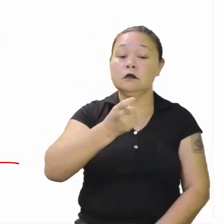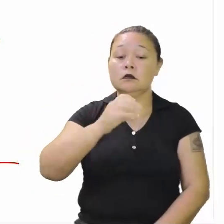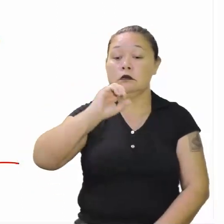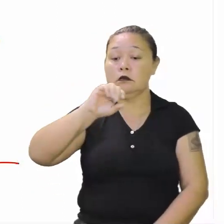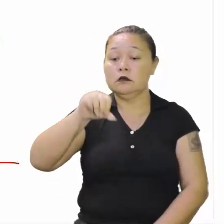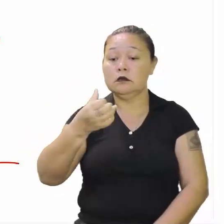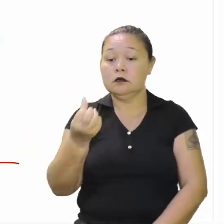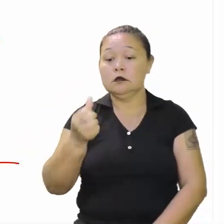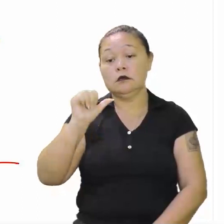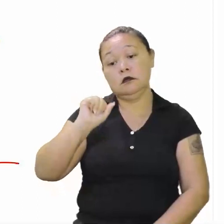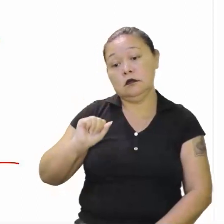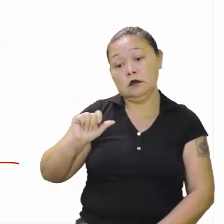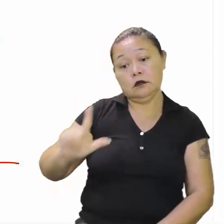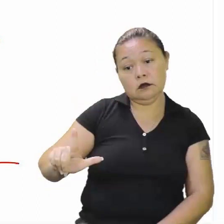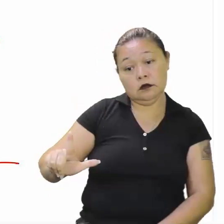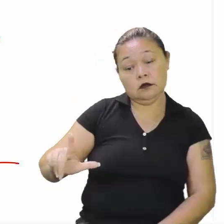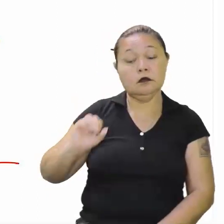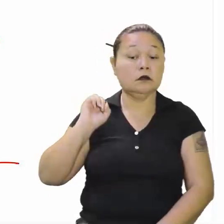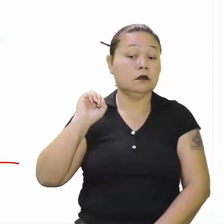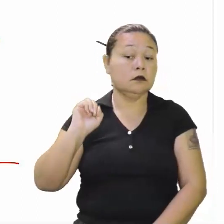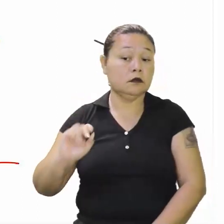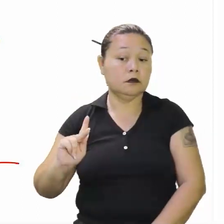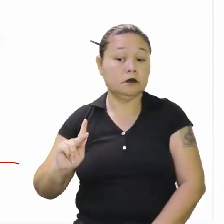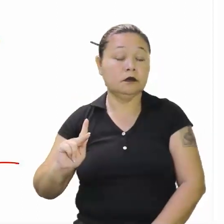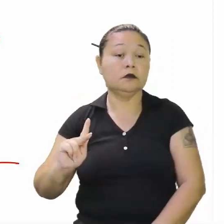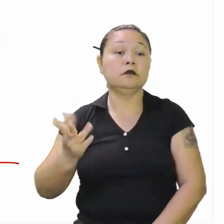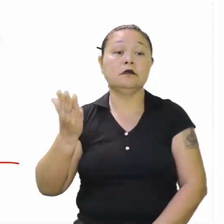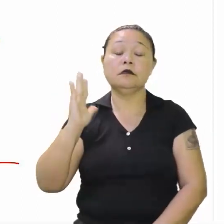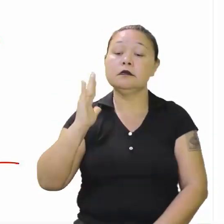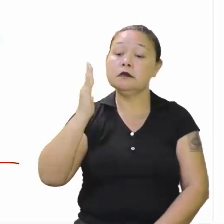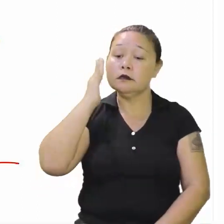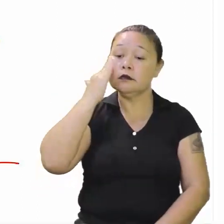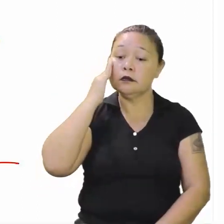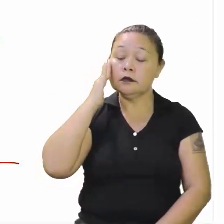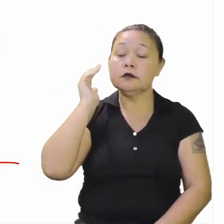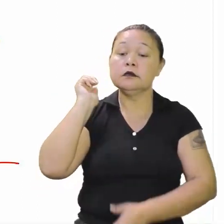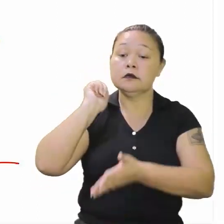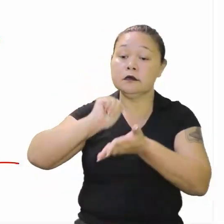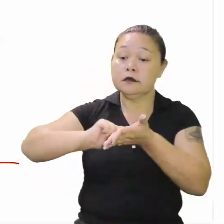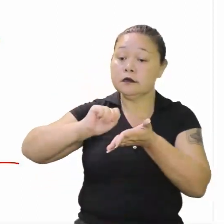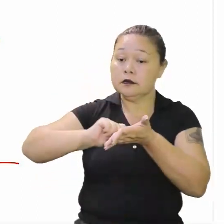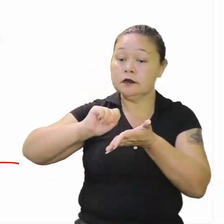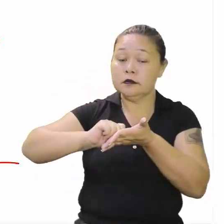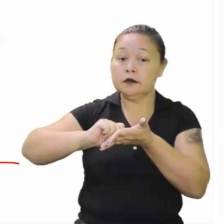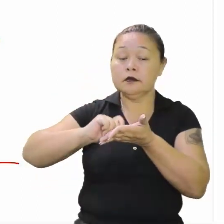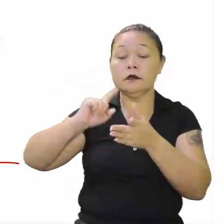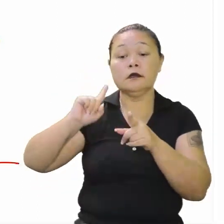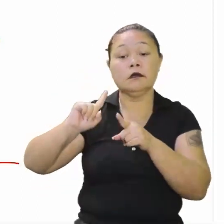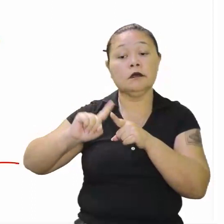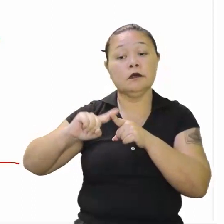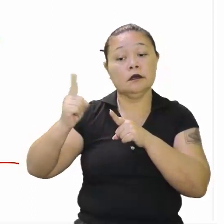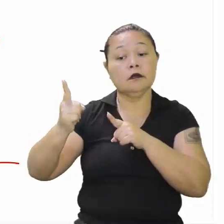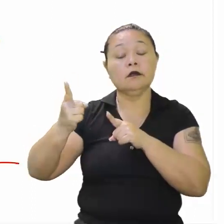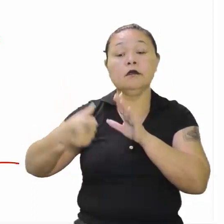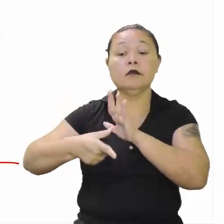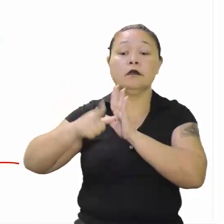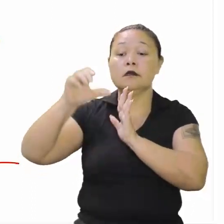0,6 litros. Ok, meu caro aluno? Entenda aí, questão de notação, mas enquanto antes